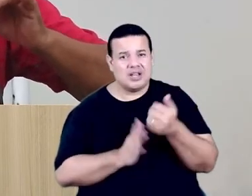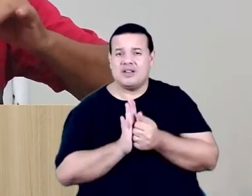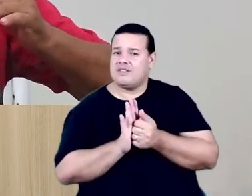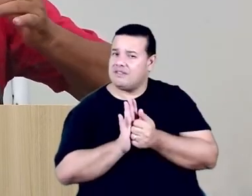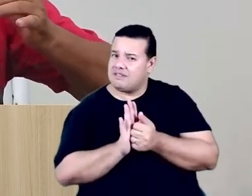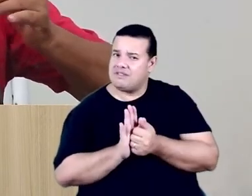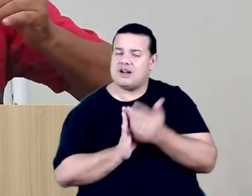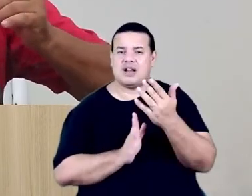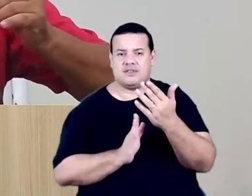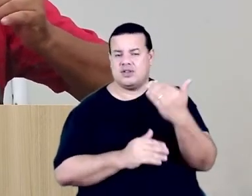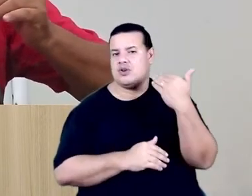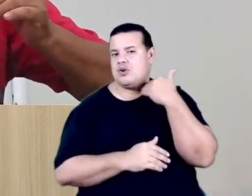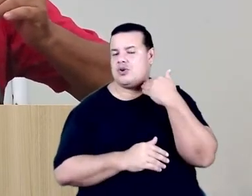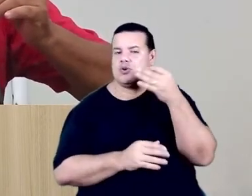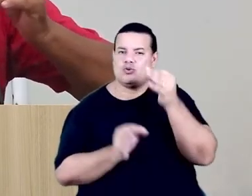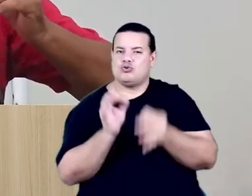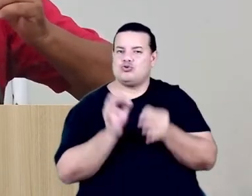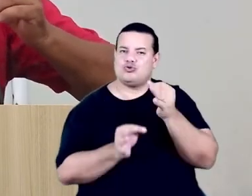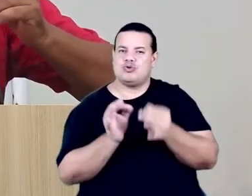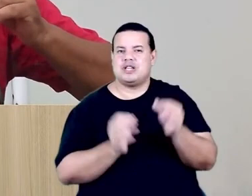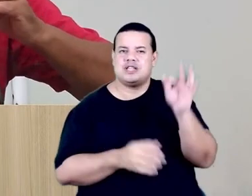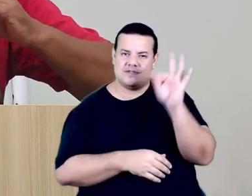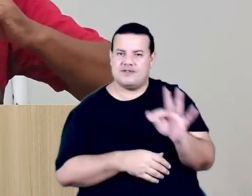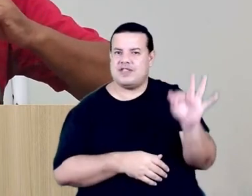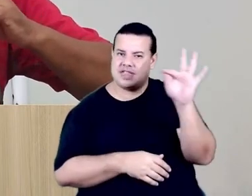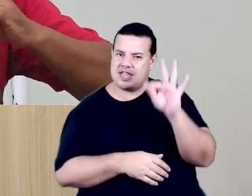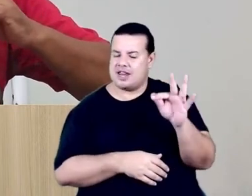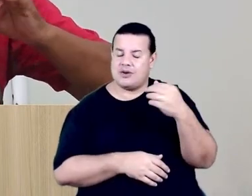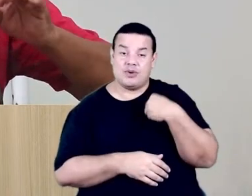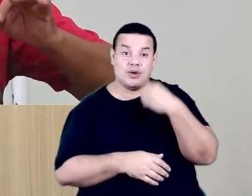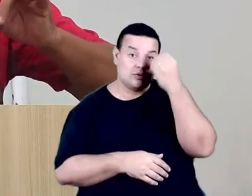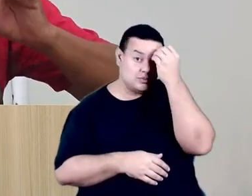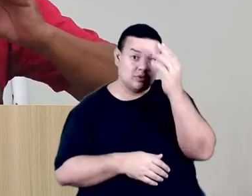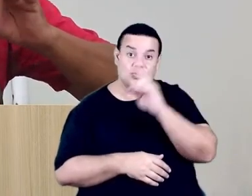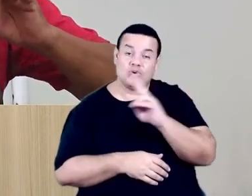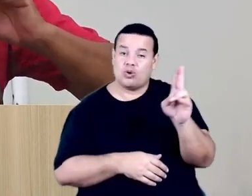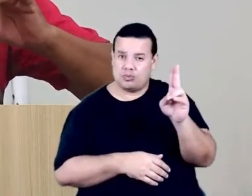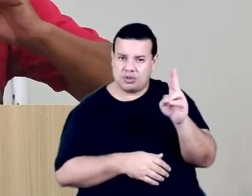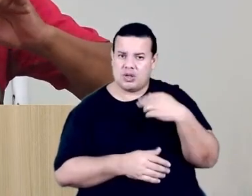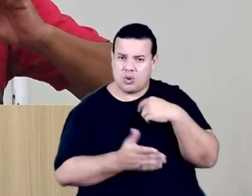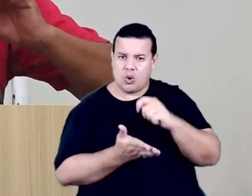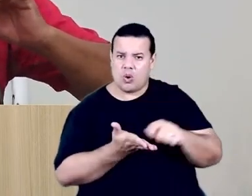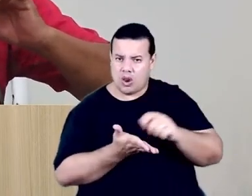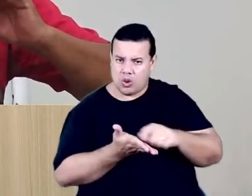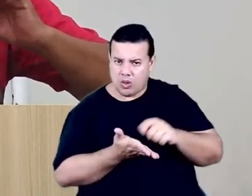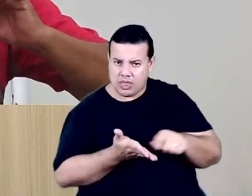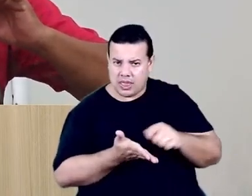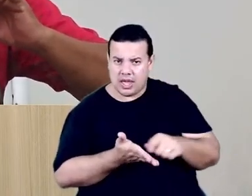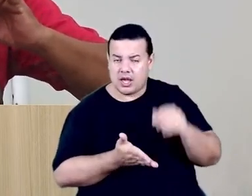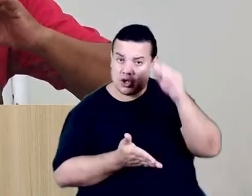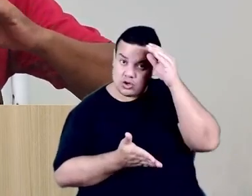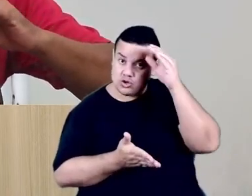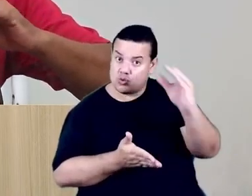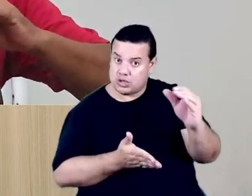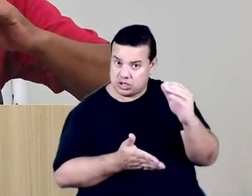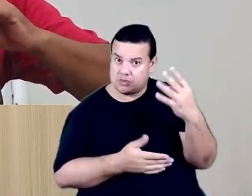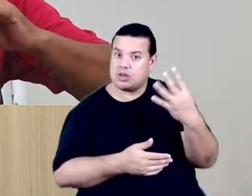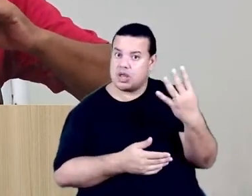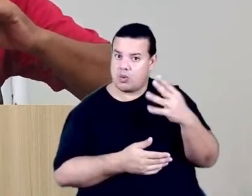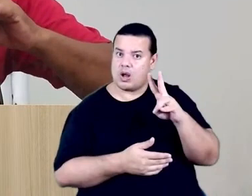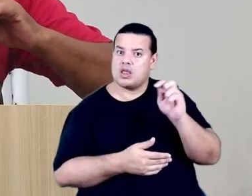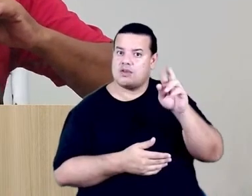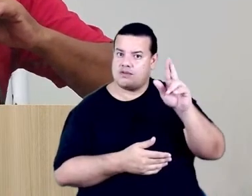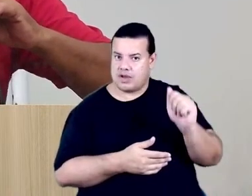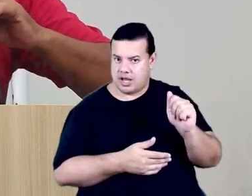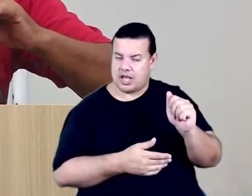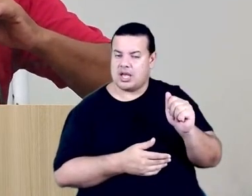federal esqueci o nome dele agora não anotei não veio de Curitiba da quarta vara